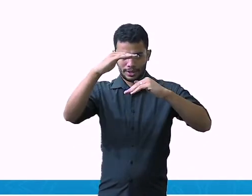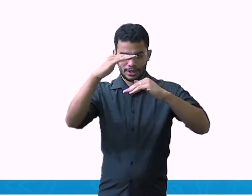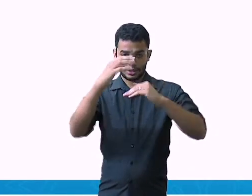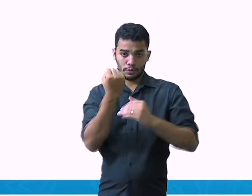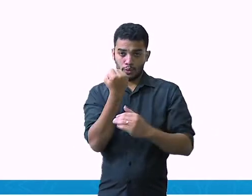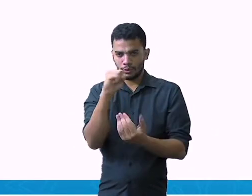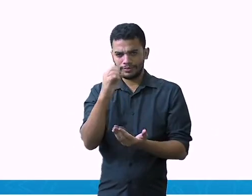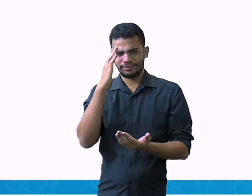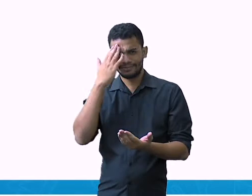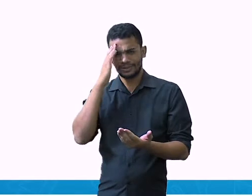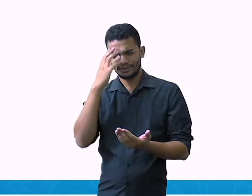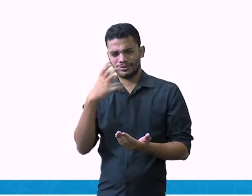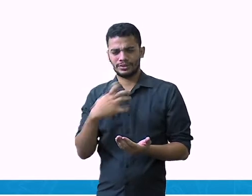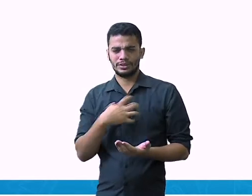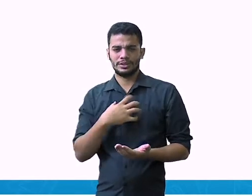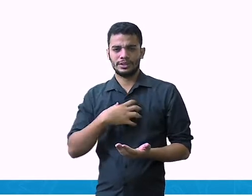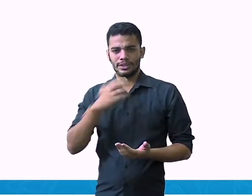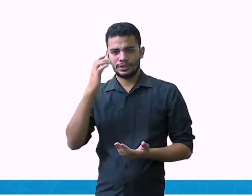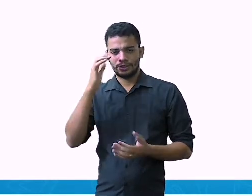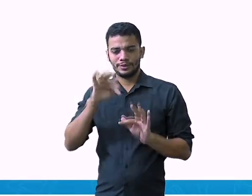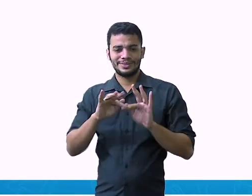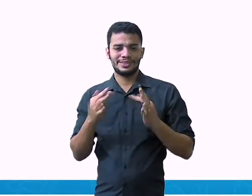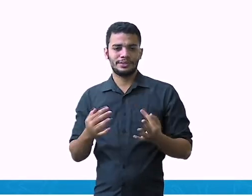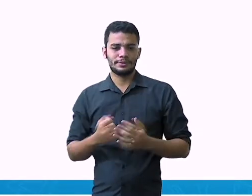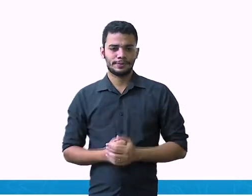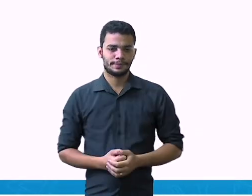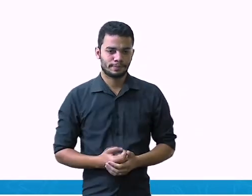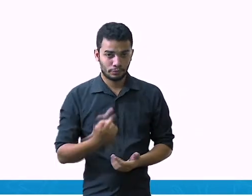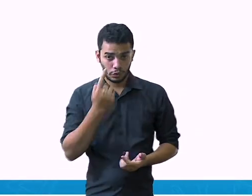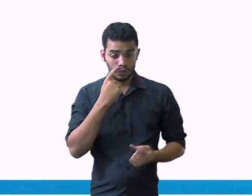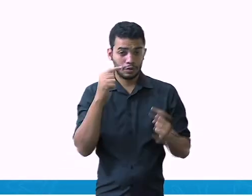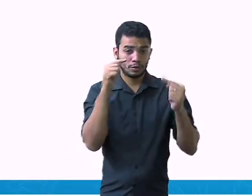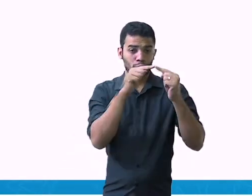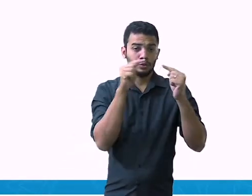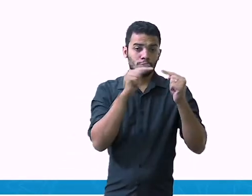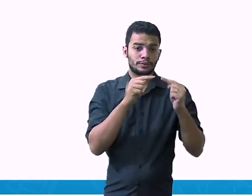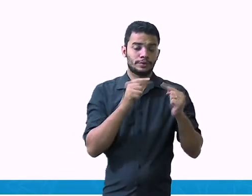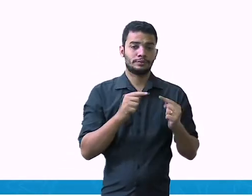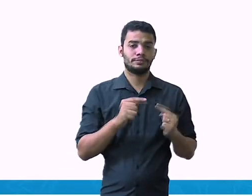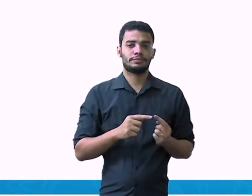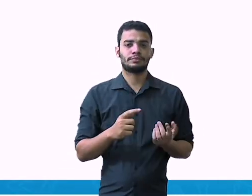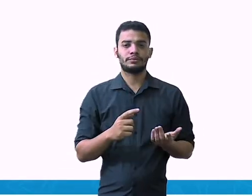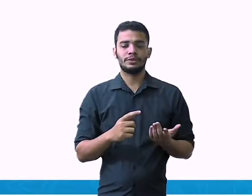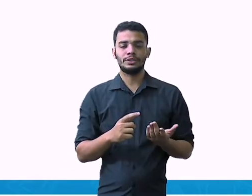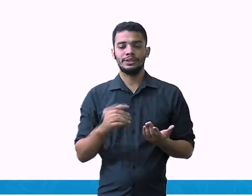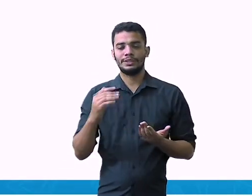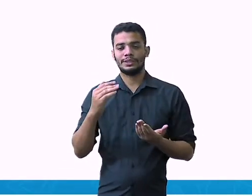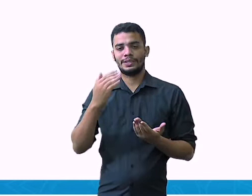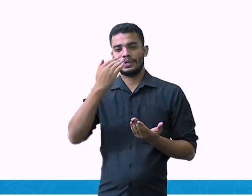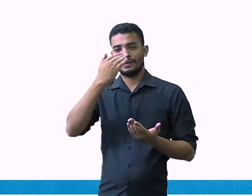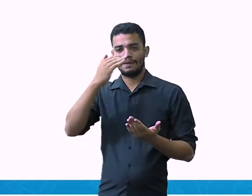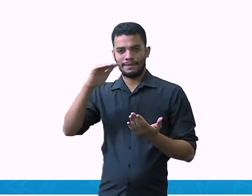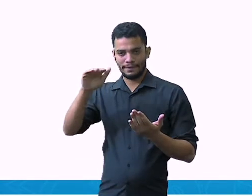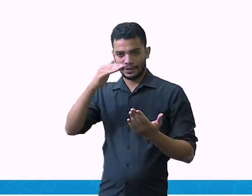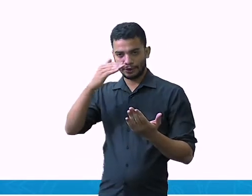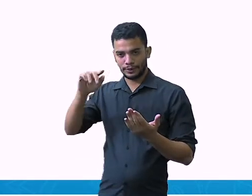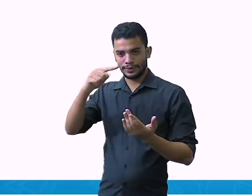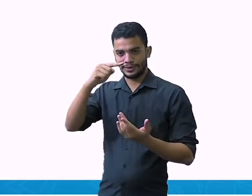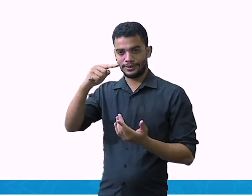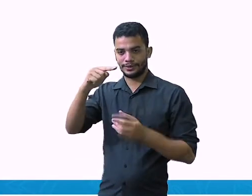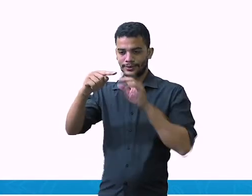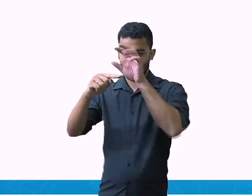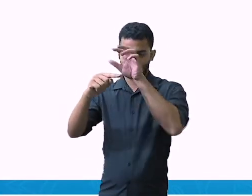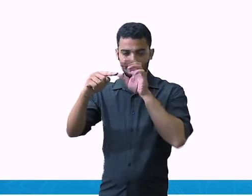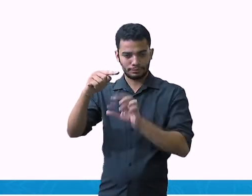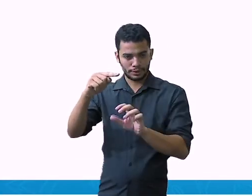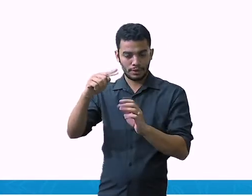Vamos às classificações, então. Classificação das frações próprias. Observe as frações.